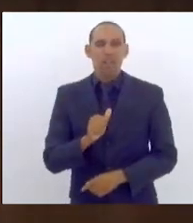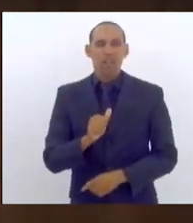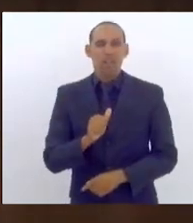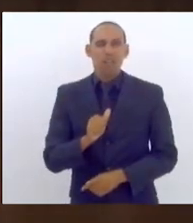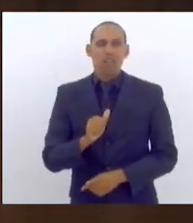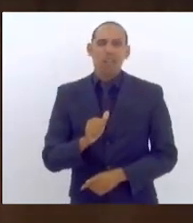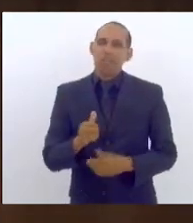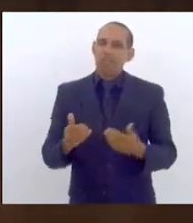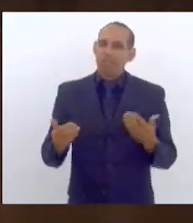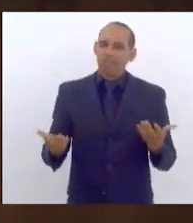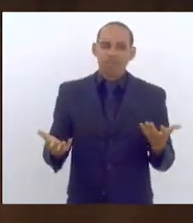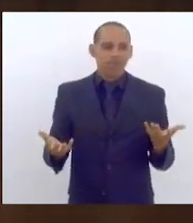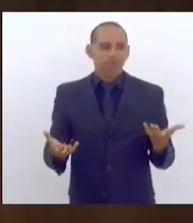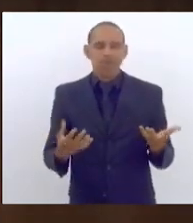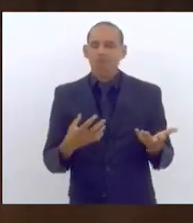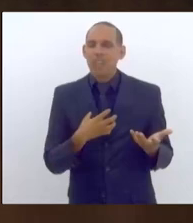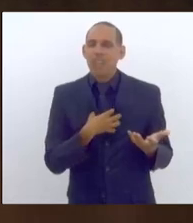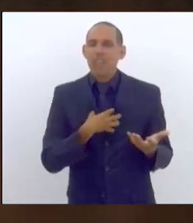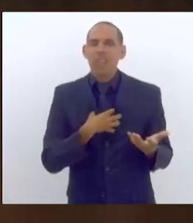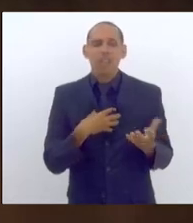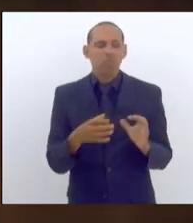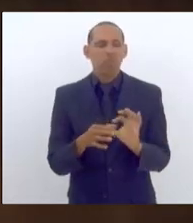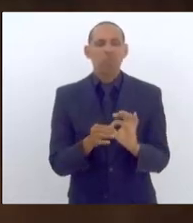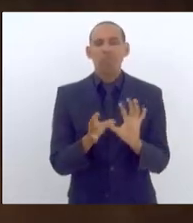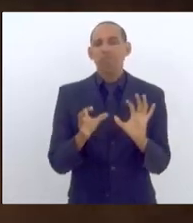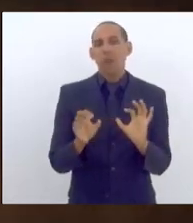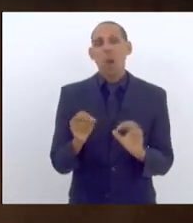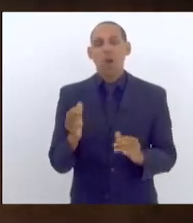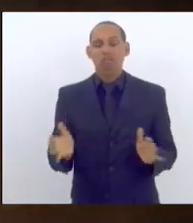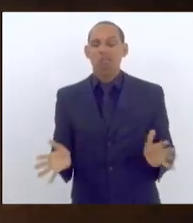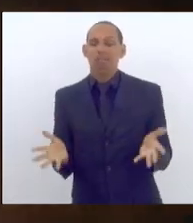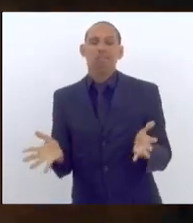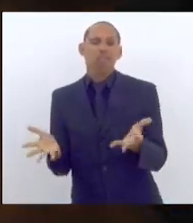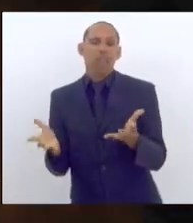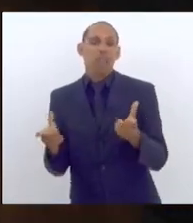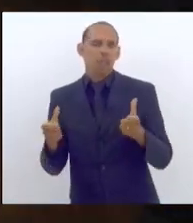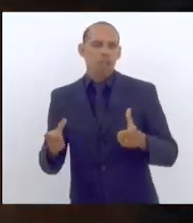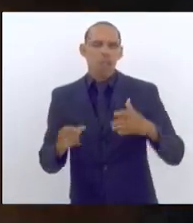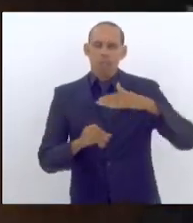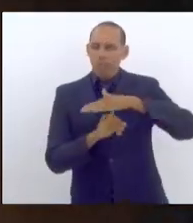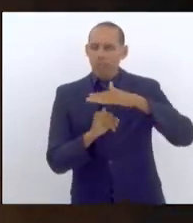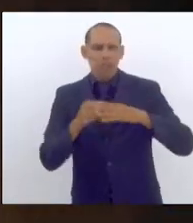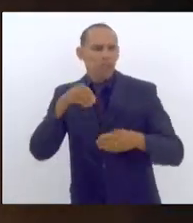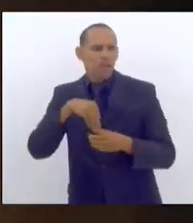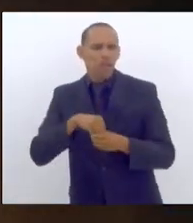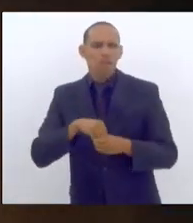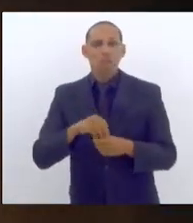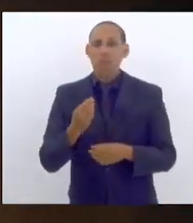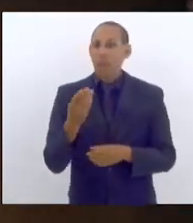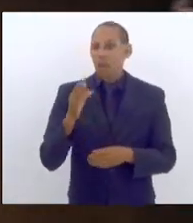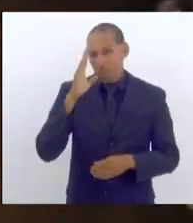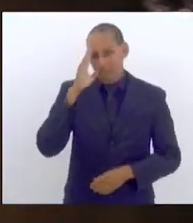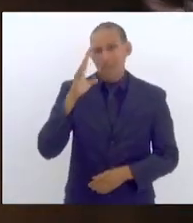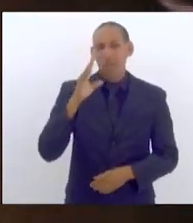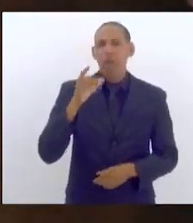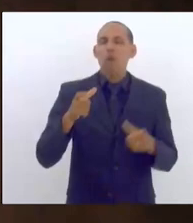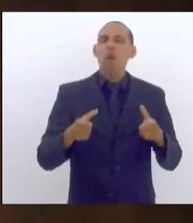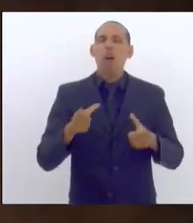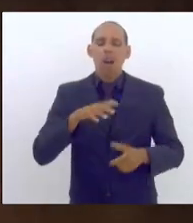de certa maneira, permitida e até promovida, seja nos espaços institucionais, seja principalmente no âmbito